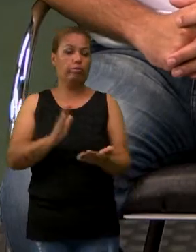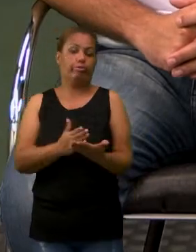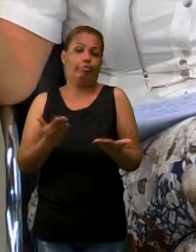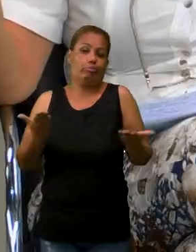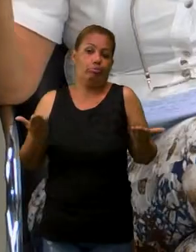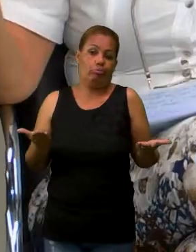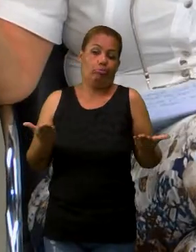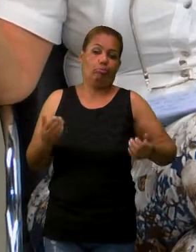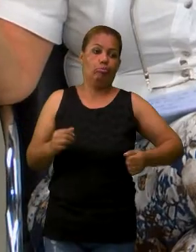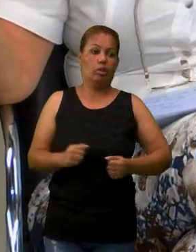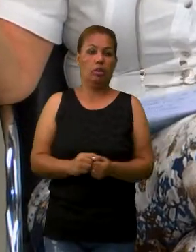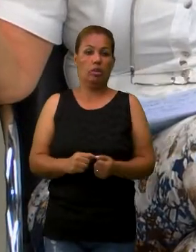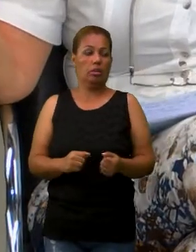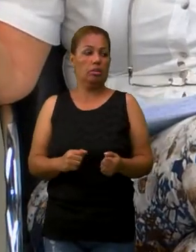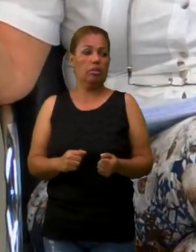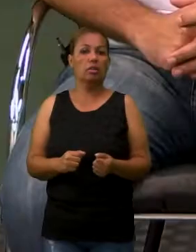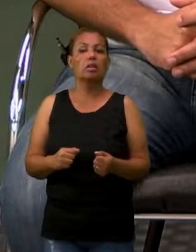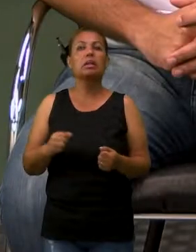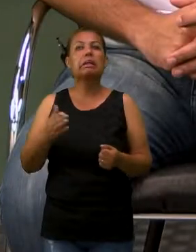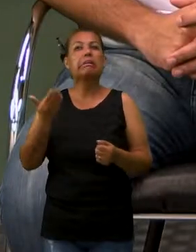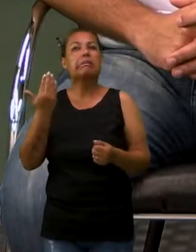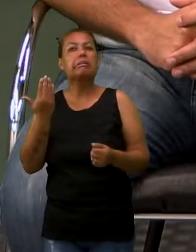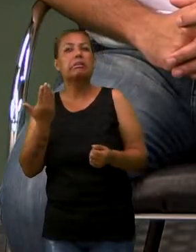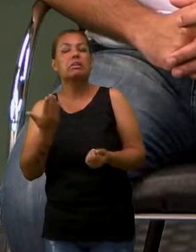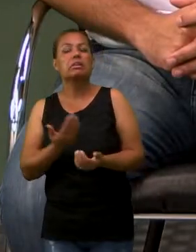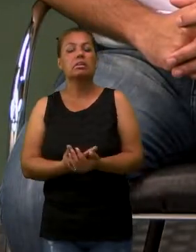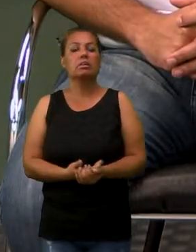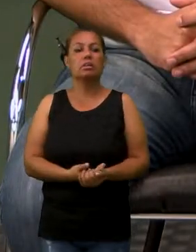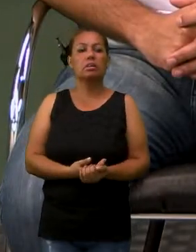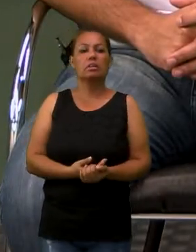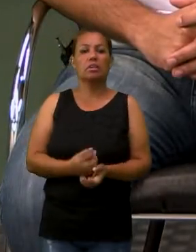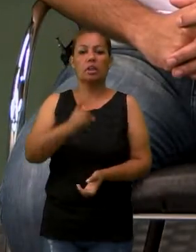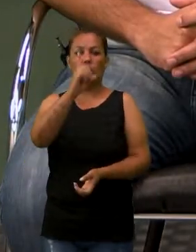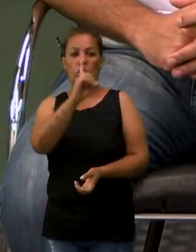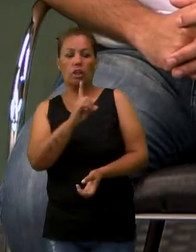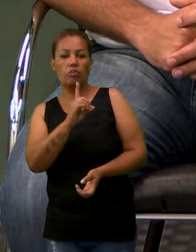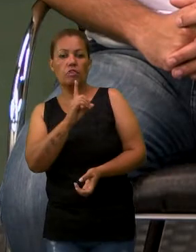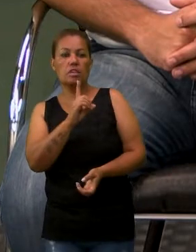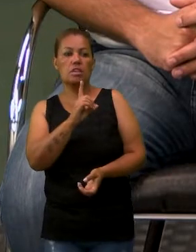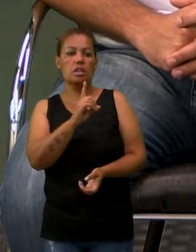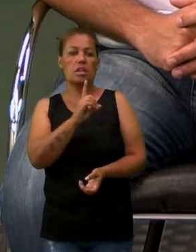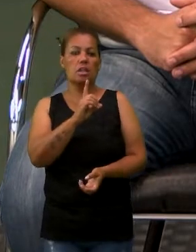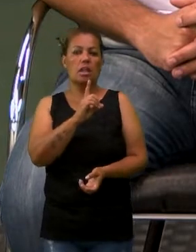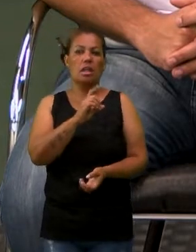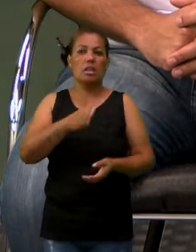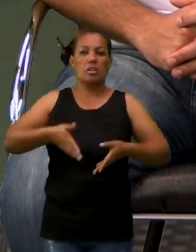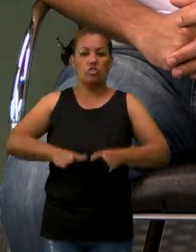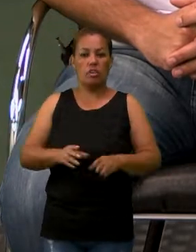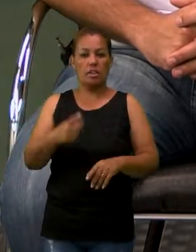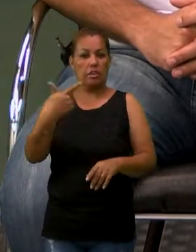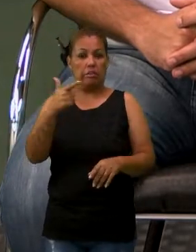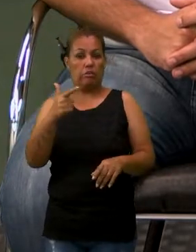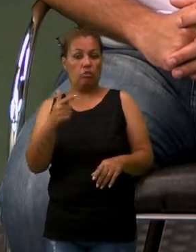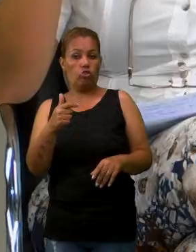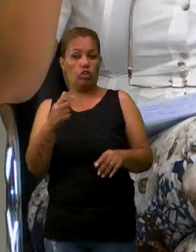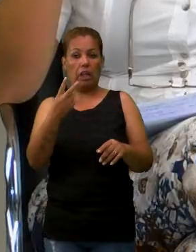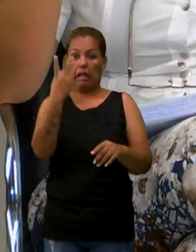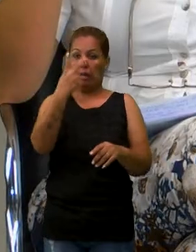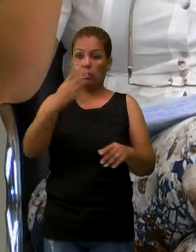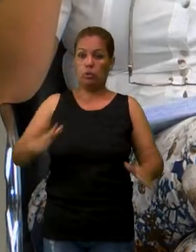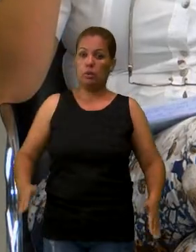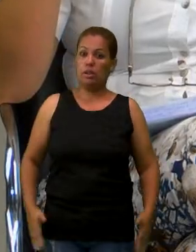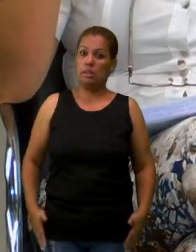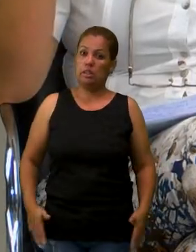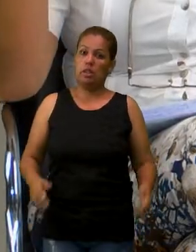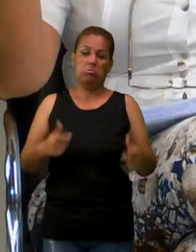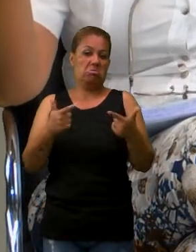é vocês não sabem não é foi é deficiência já congénere ele não tinha esgotado não é computado